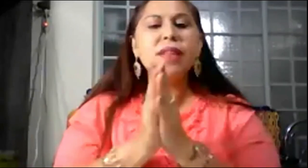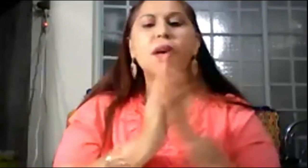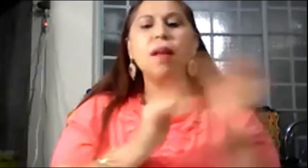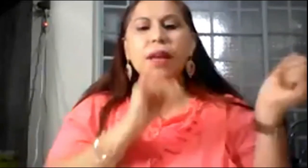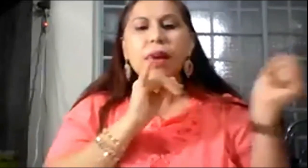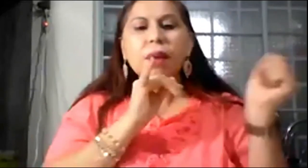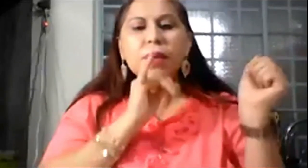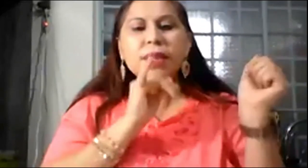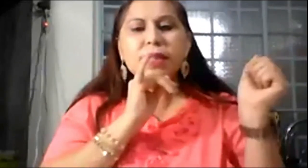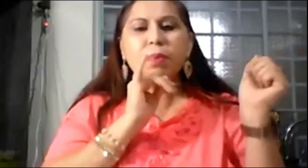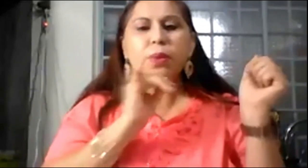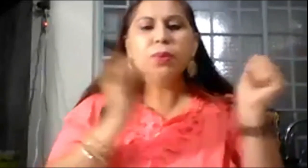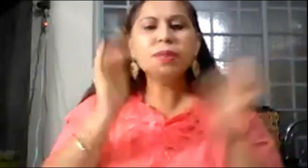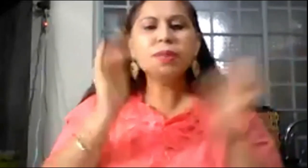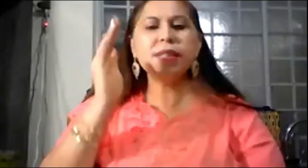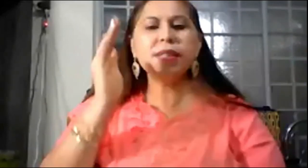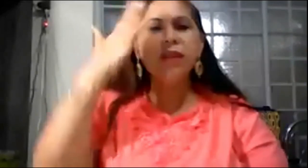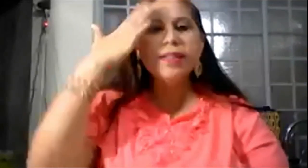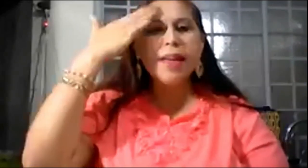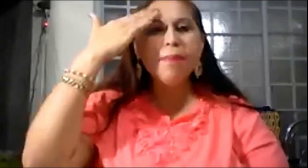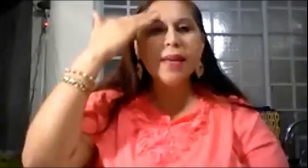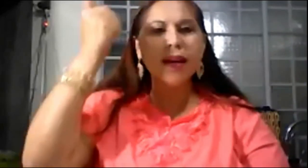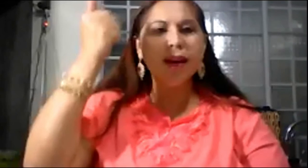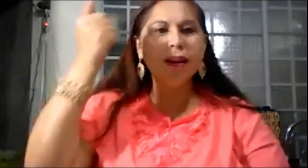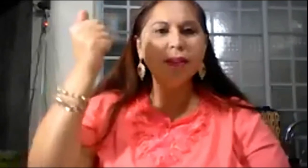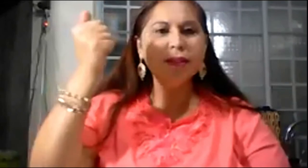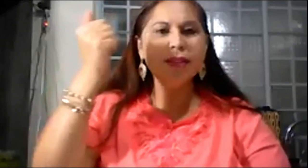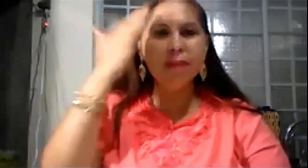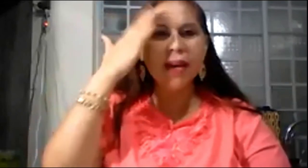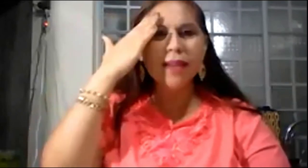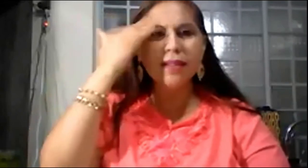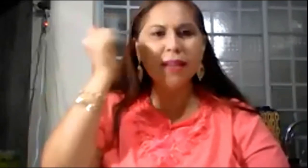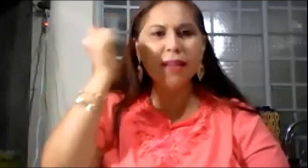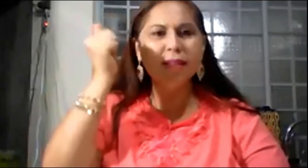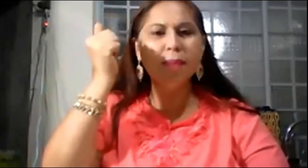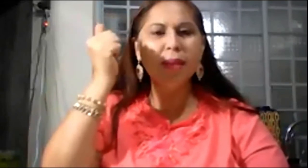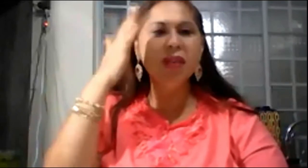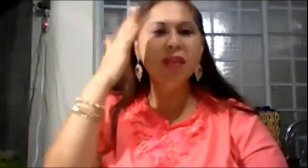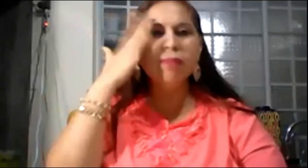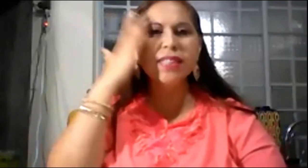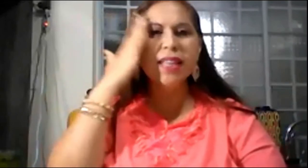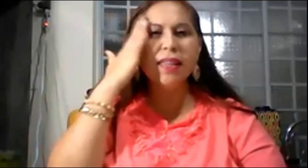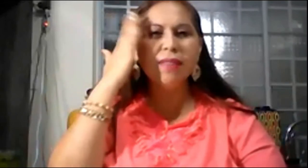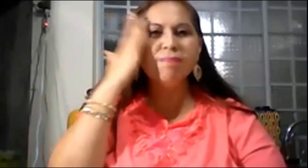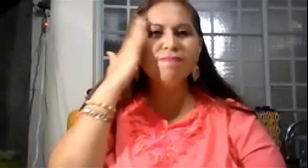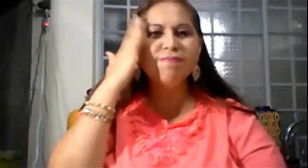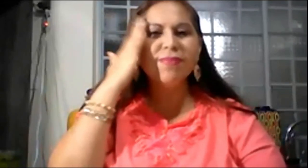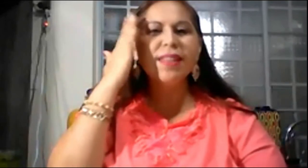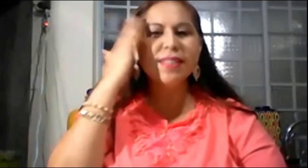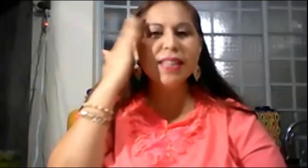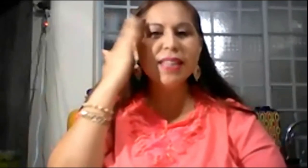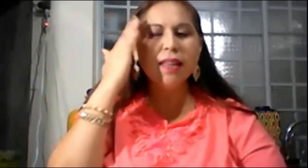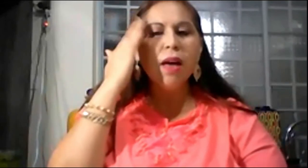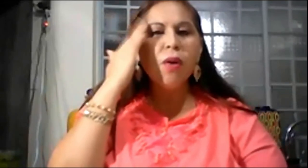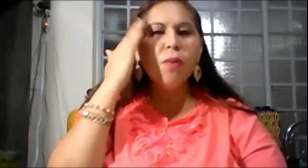sinal, né? Por exemplo, o sinal de saber. Saber é assim, né? Saber ou então sei.